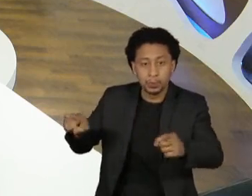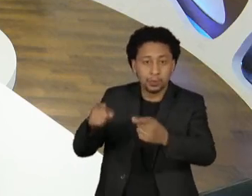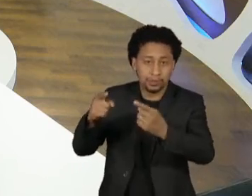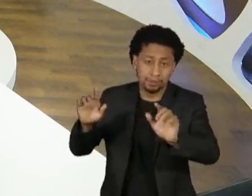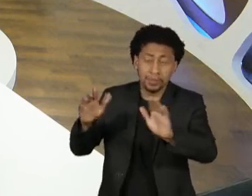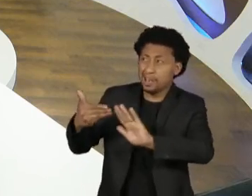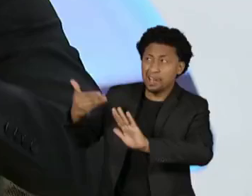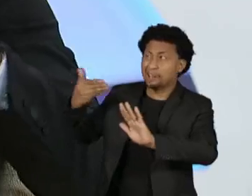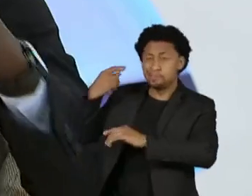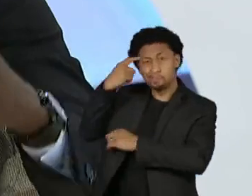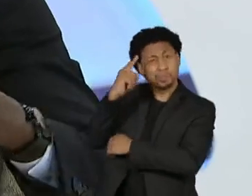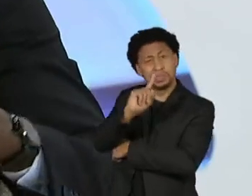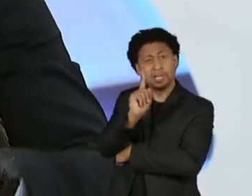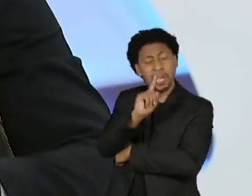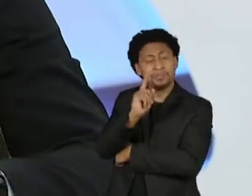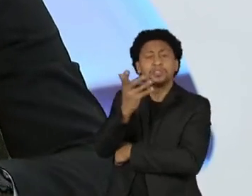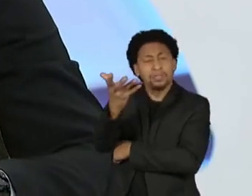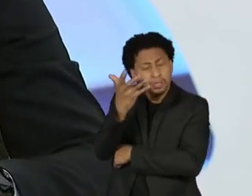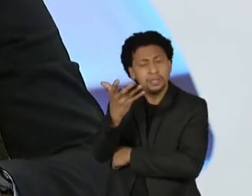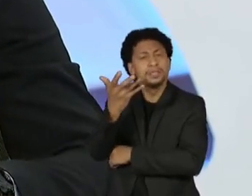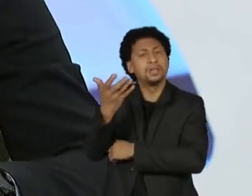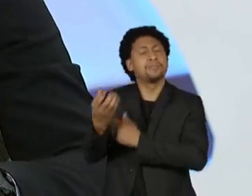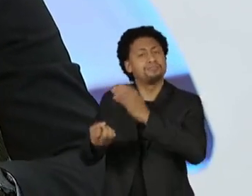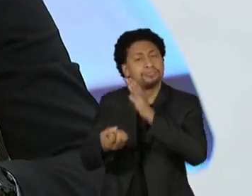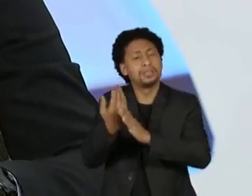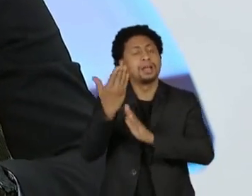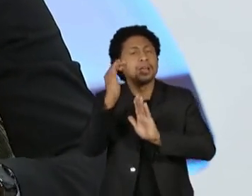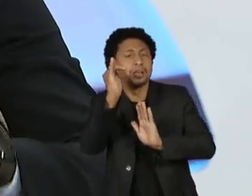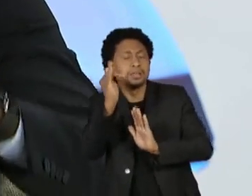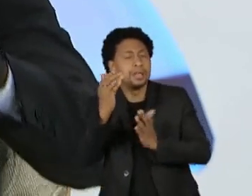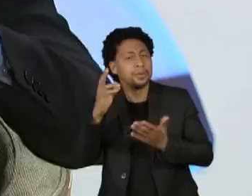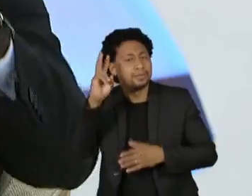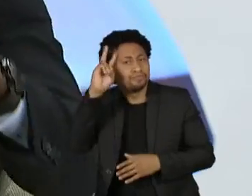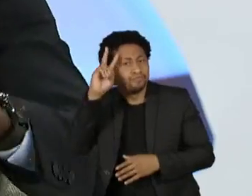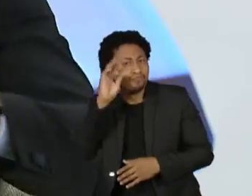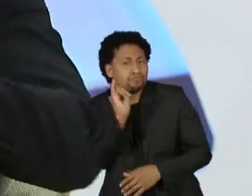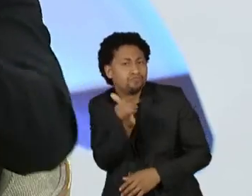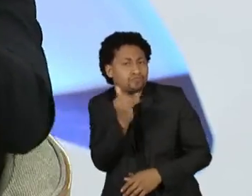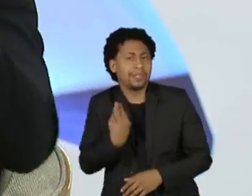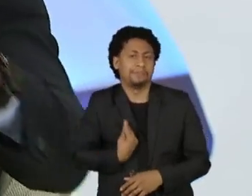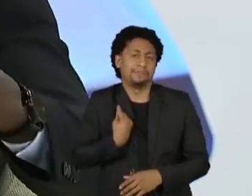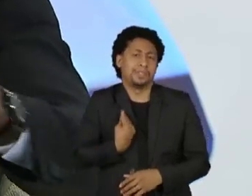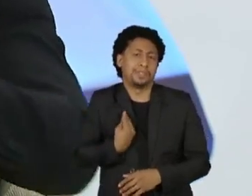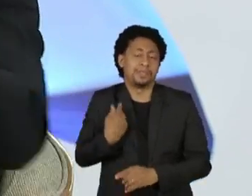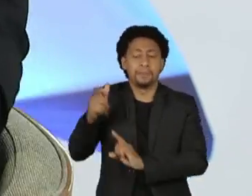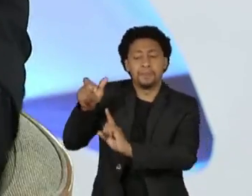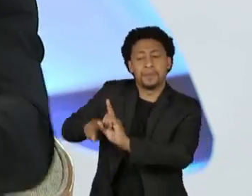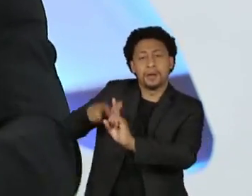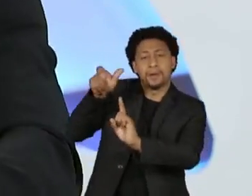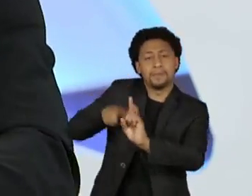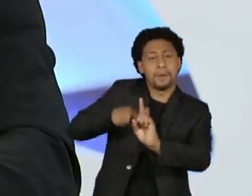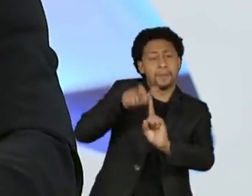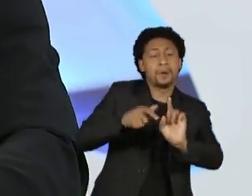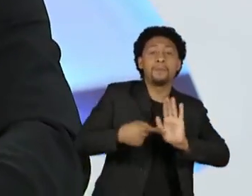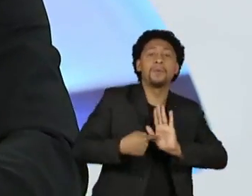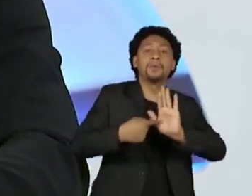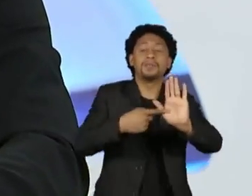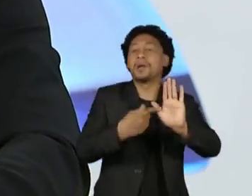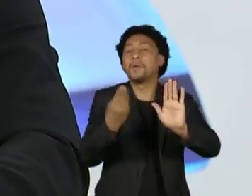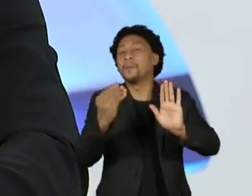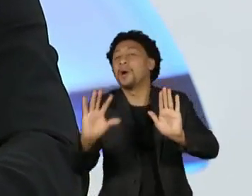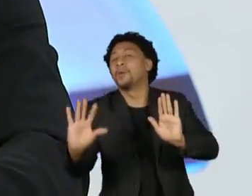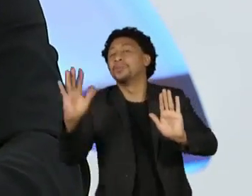nisso a gente pensava em fazer uma crônica e que expusesse esses personagens de músicas para churrasc nesse lugar que são